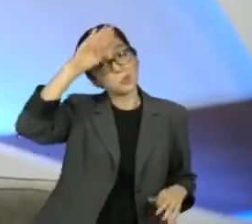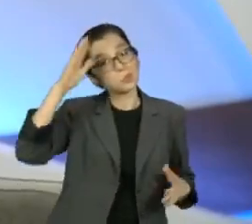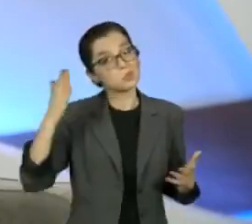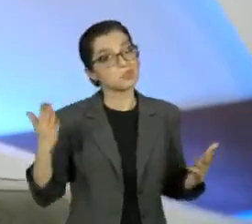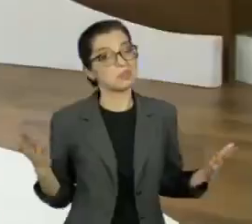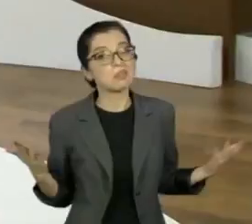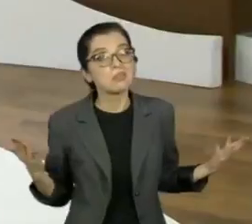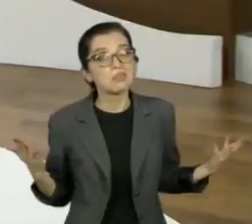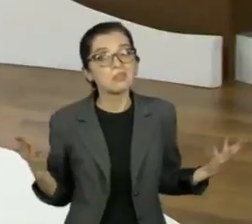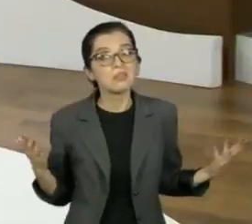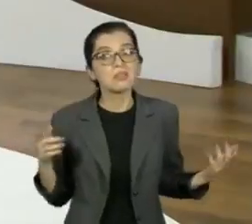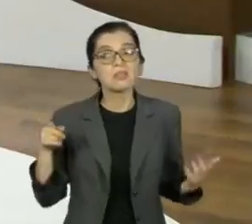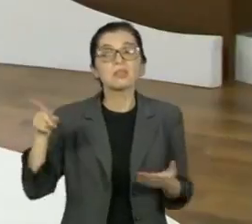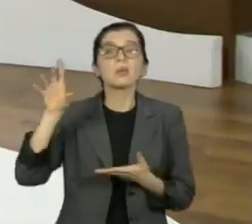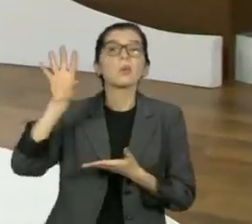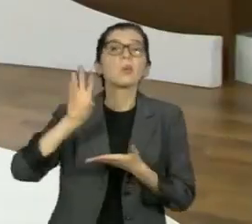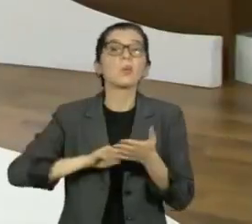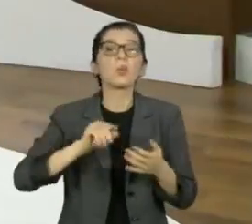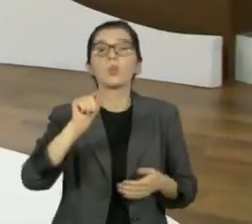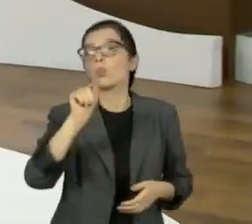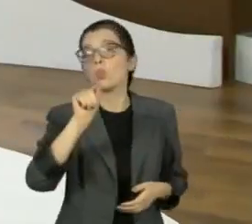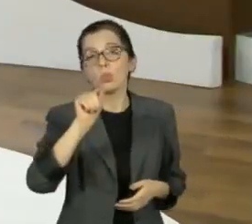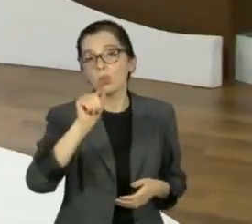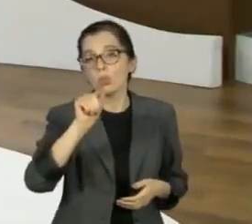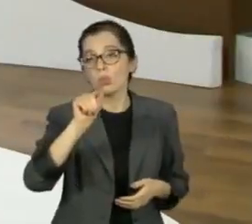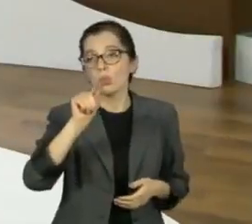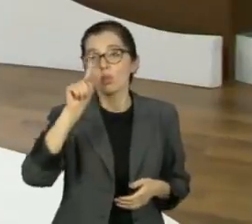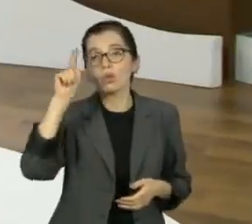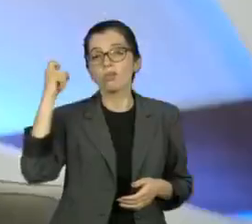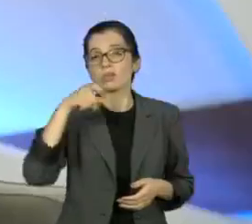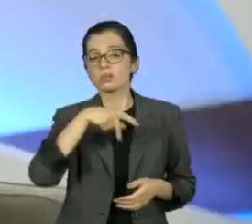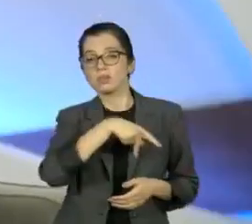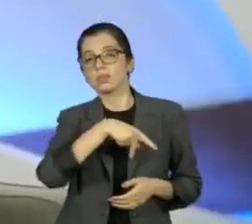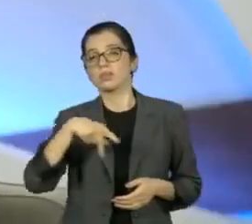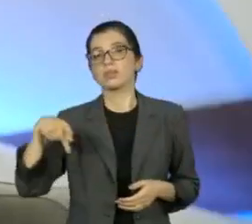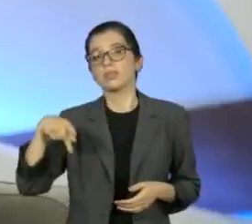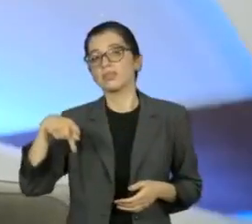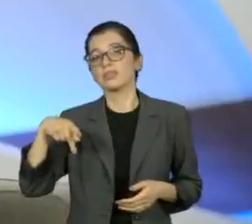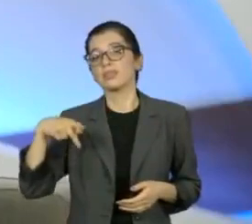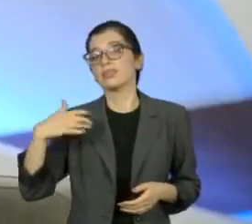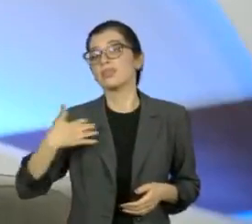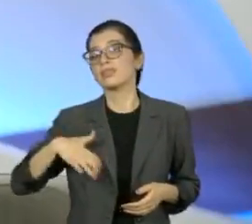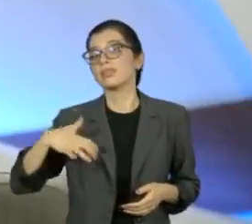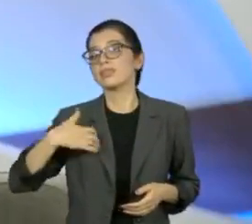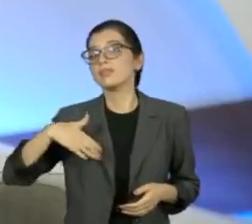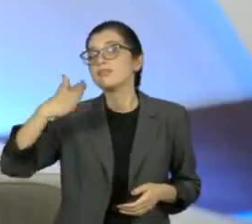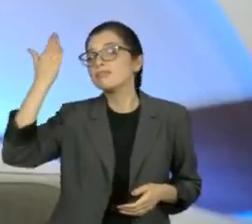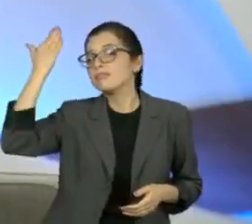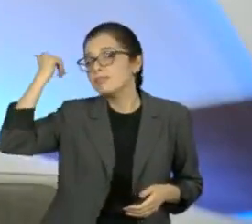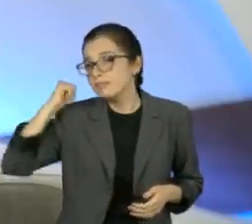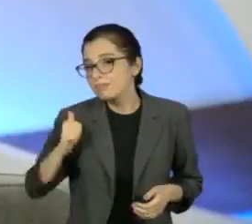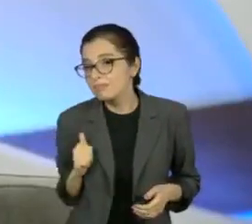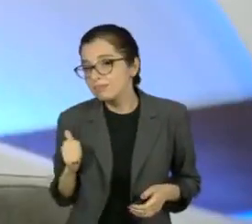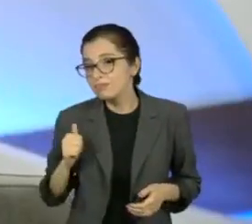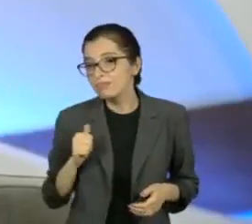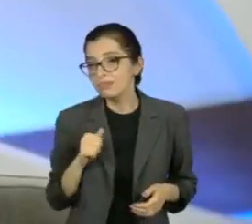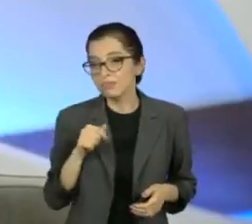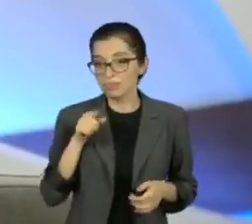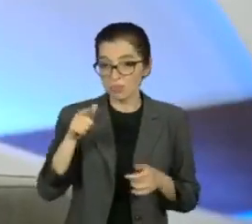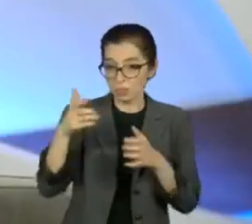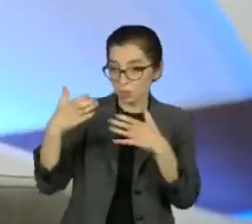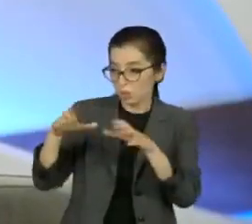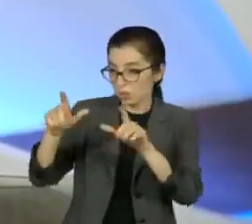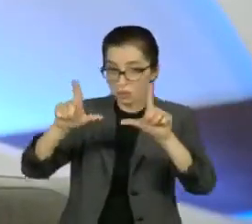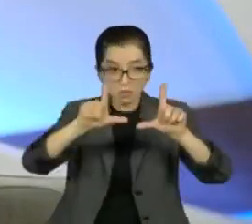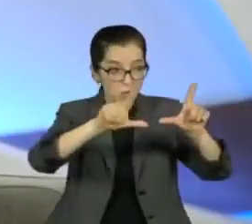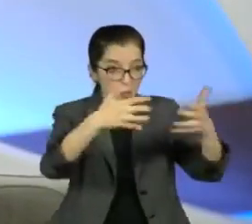da Kirchner. Ela fez exatamente isso com o campeonato numa certa época. Tá certo? Aí eu não me